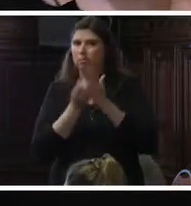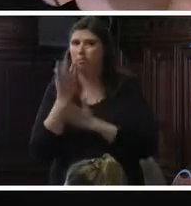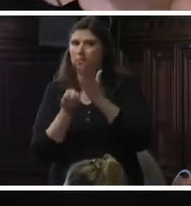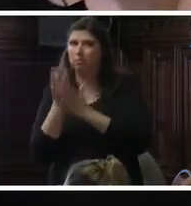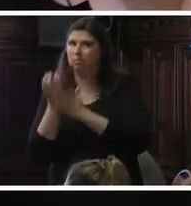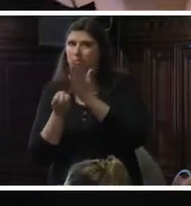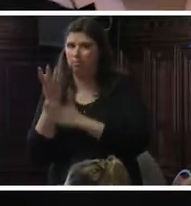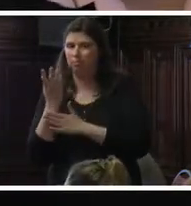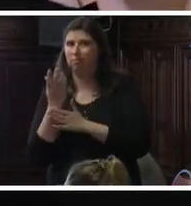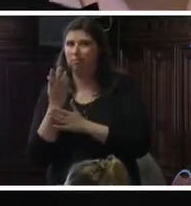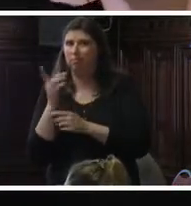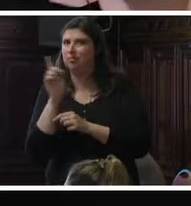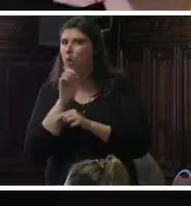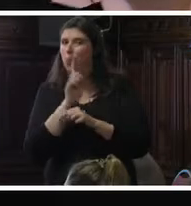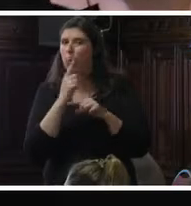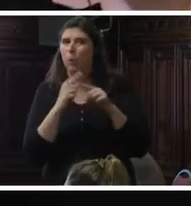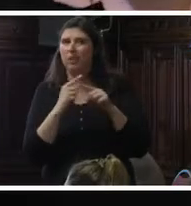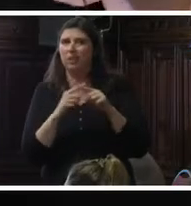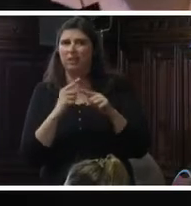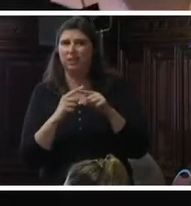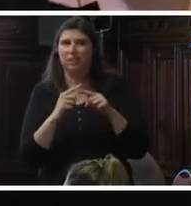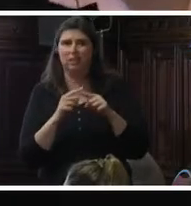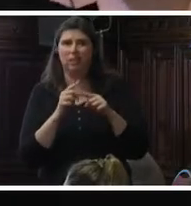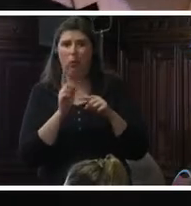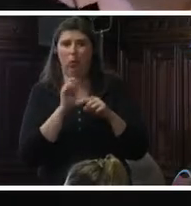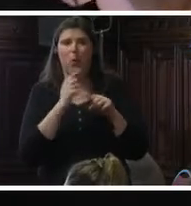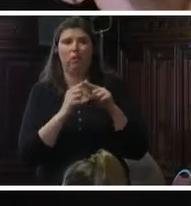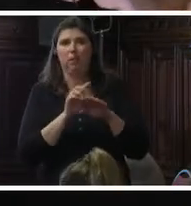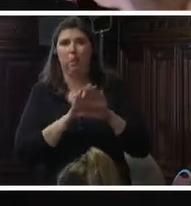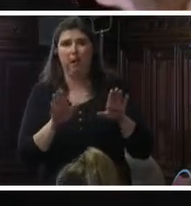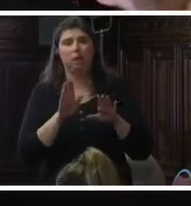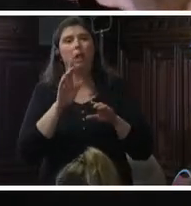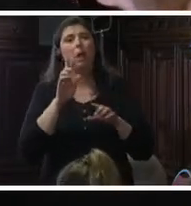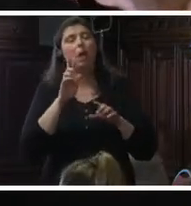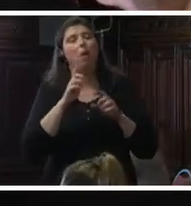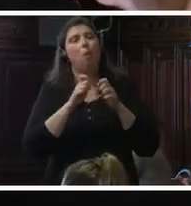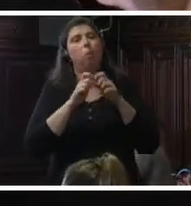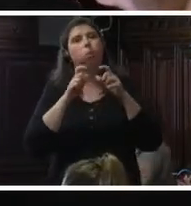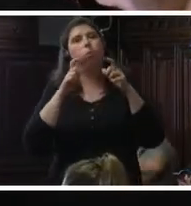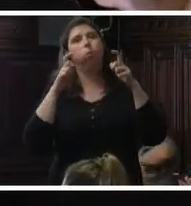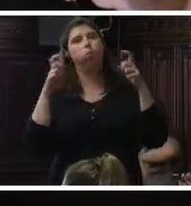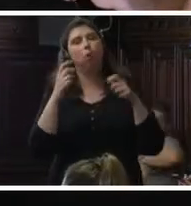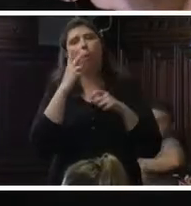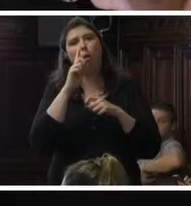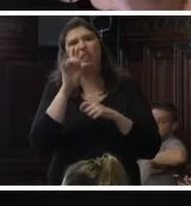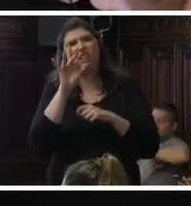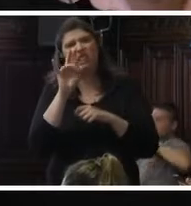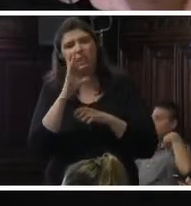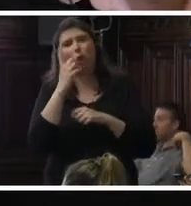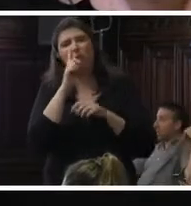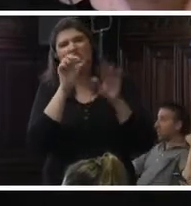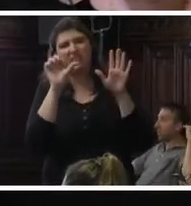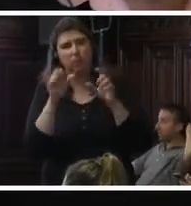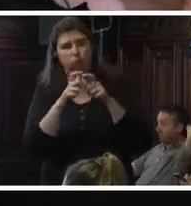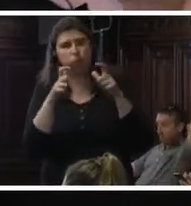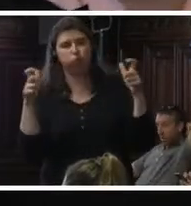um grande número de casos, como em 2015, 2016, mas no estado de Pernambuco, toda semana aparecem